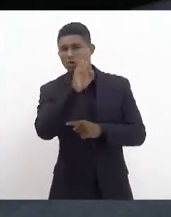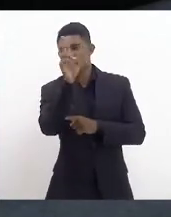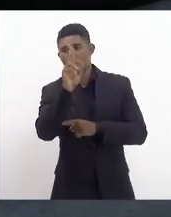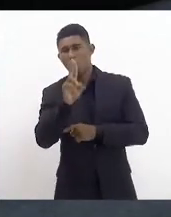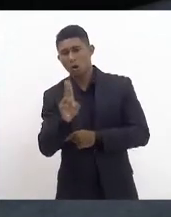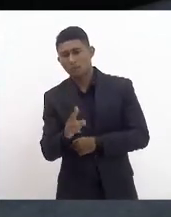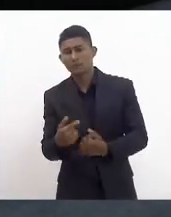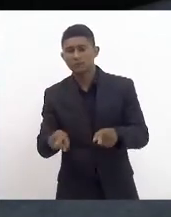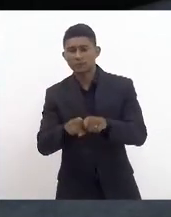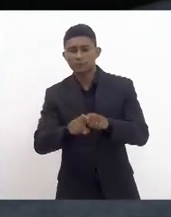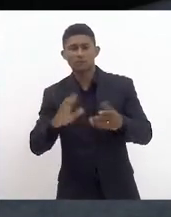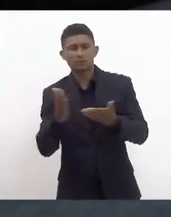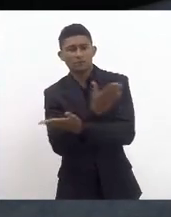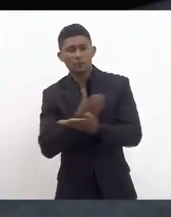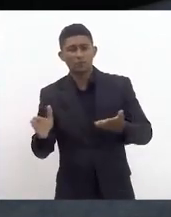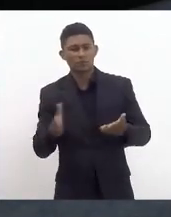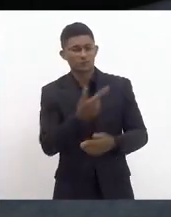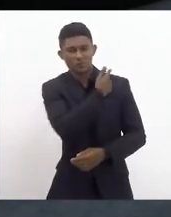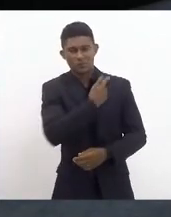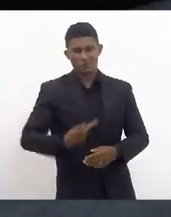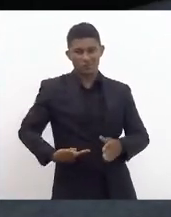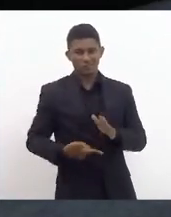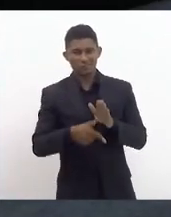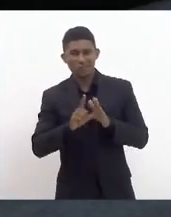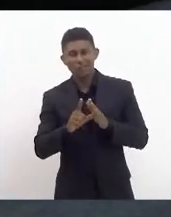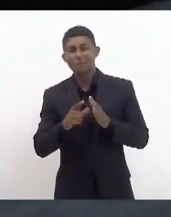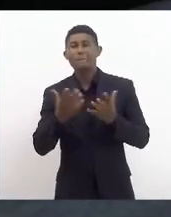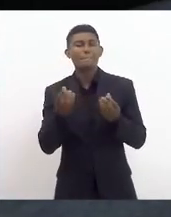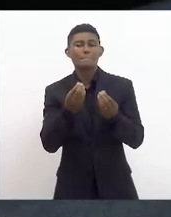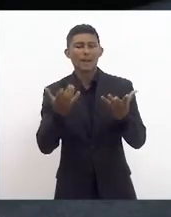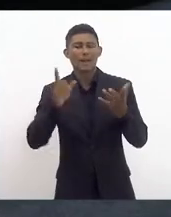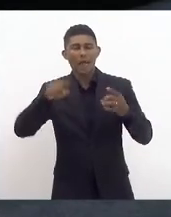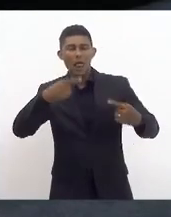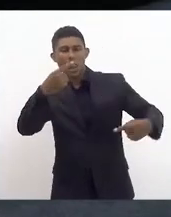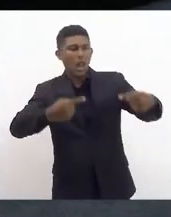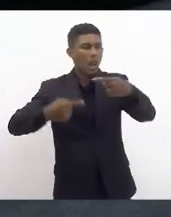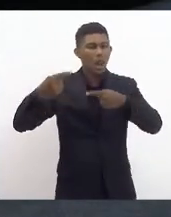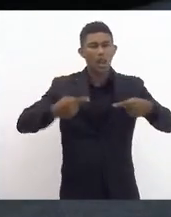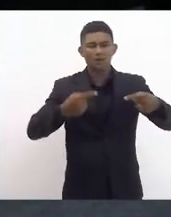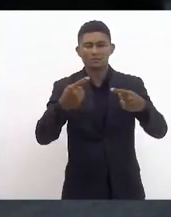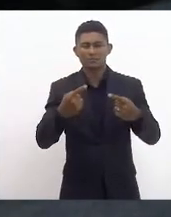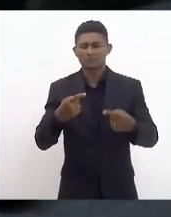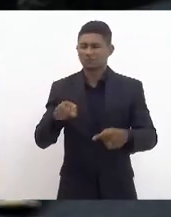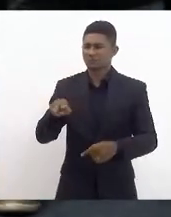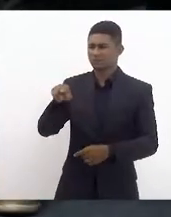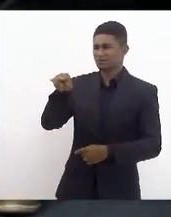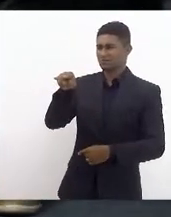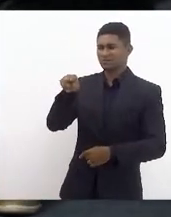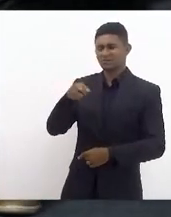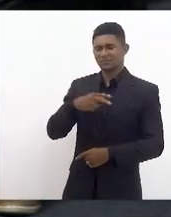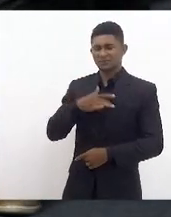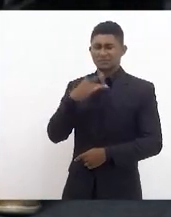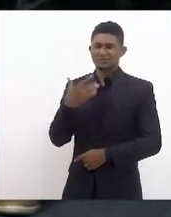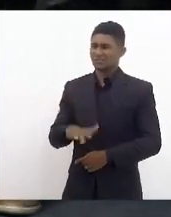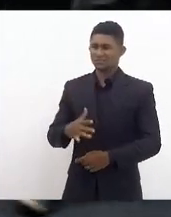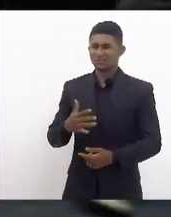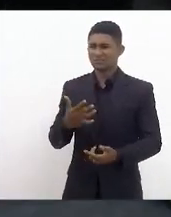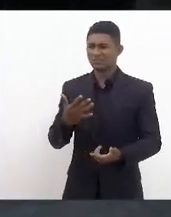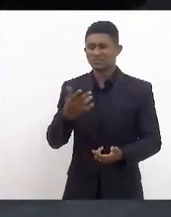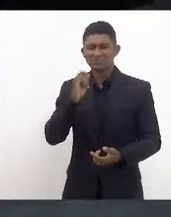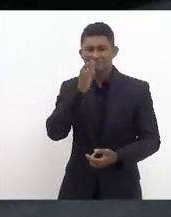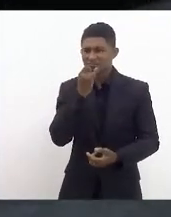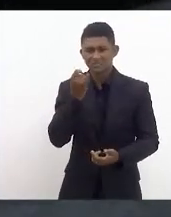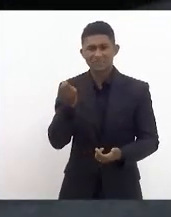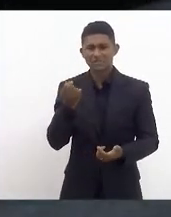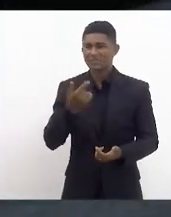ao governo, para criar um ambiente aqui de contenda. Eu acho lamentável esse tipo de conduta aqui no parlamento. Tenho evitado